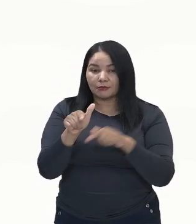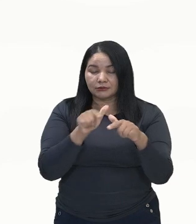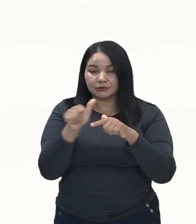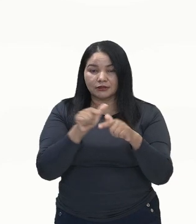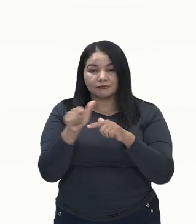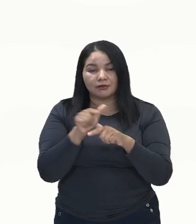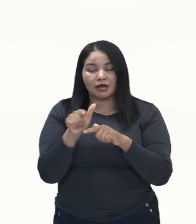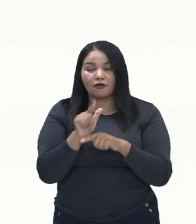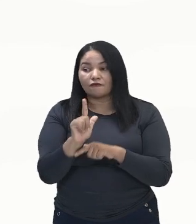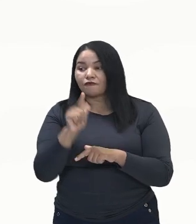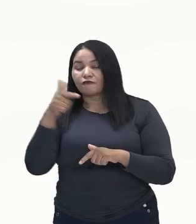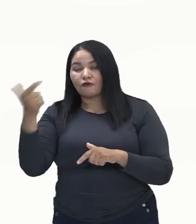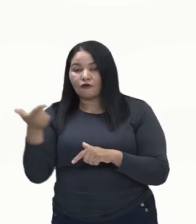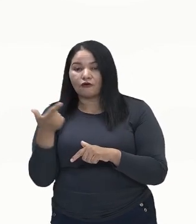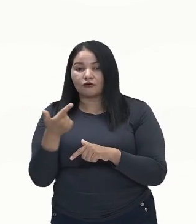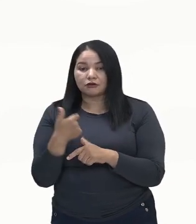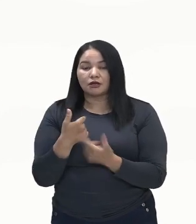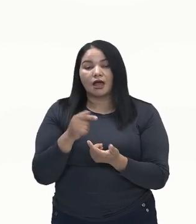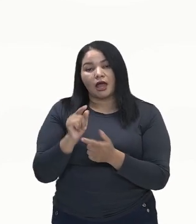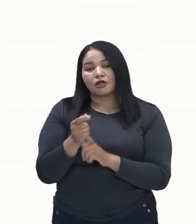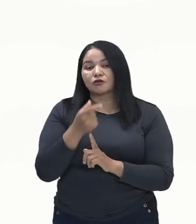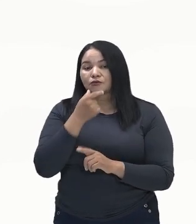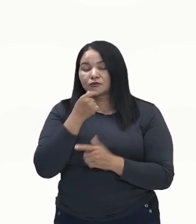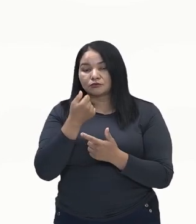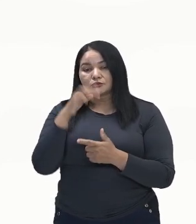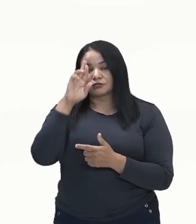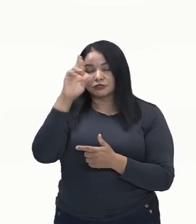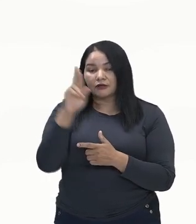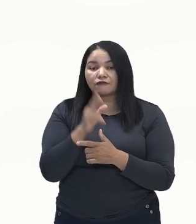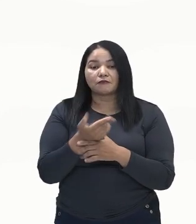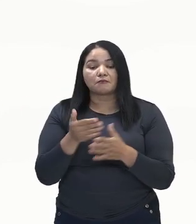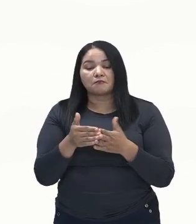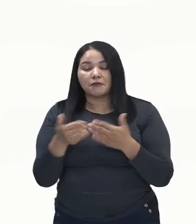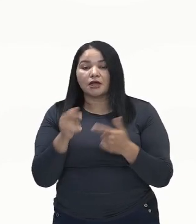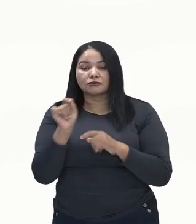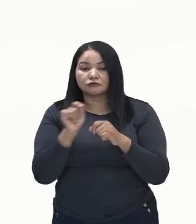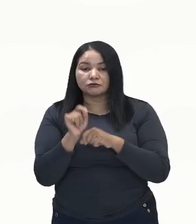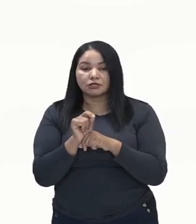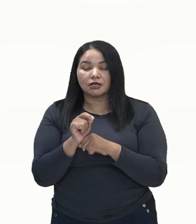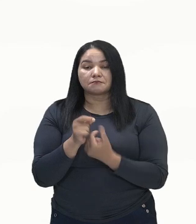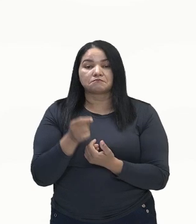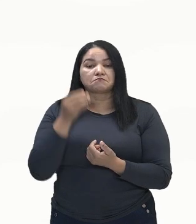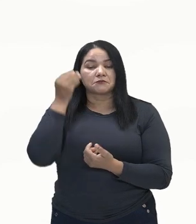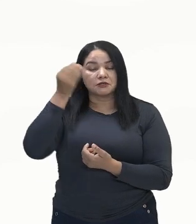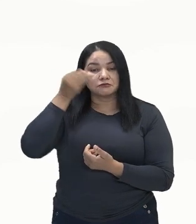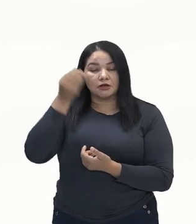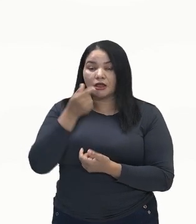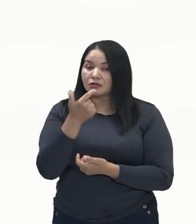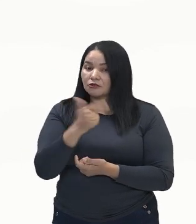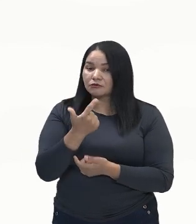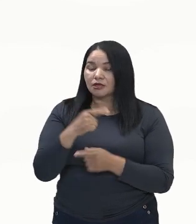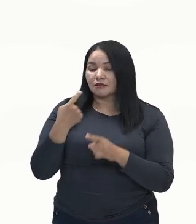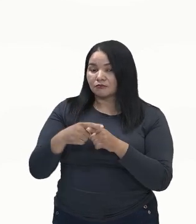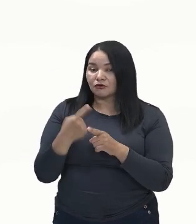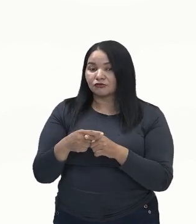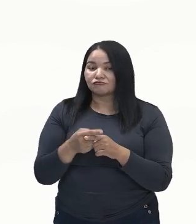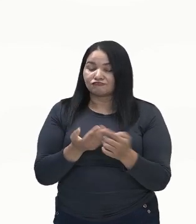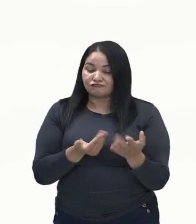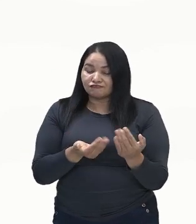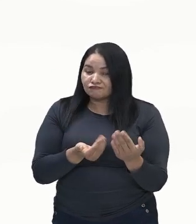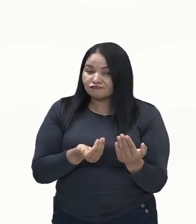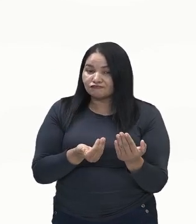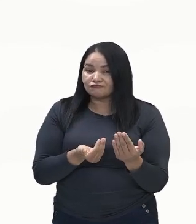por exemplo, a primeira coisa que o empregador pede é experiência. E na maioria das vezes a gente não tem porque é muito jovem, não é isso?